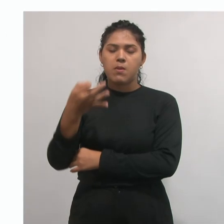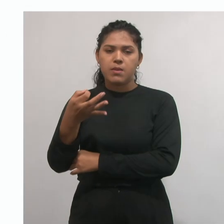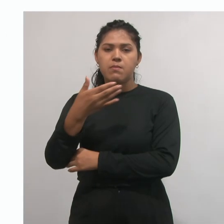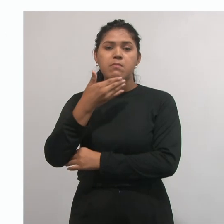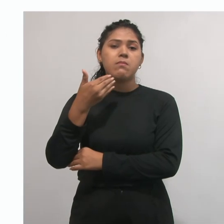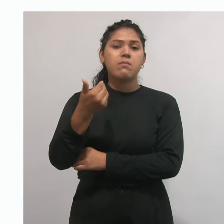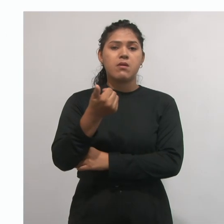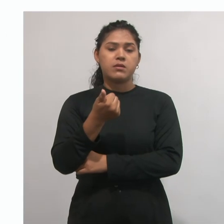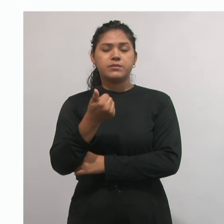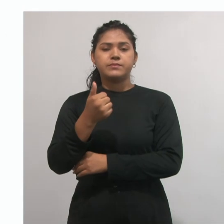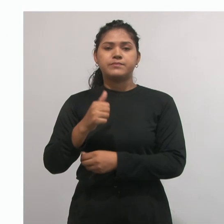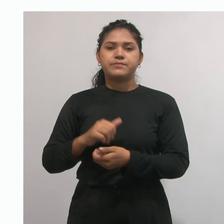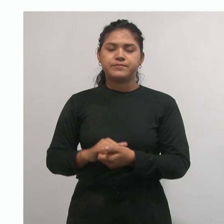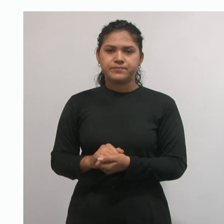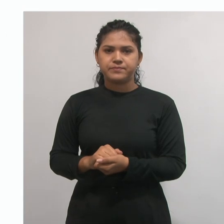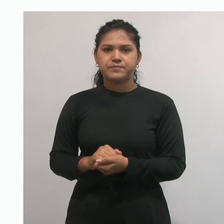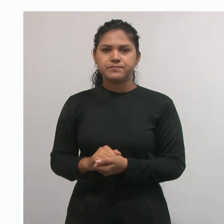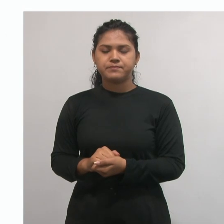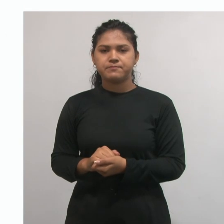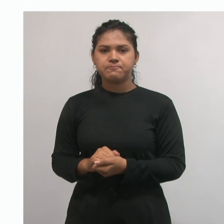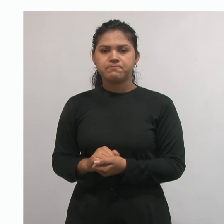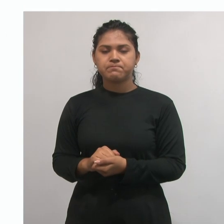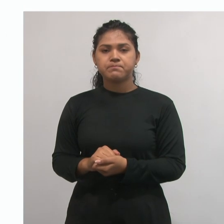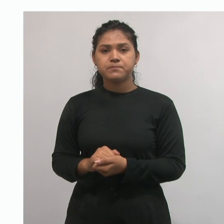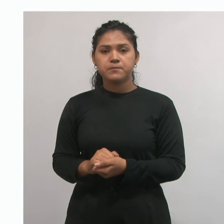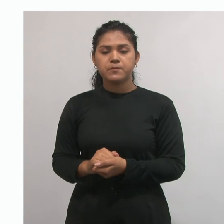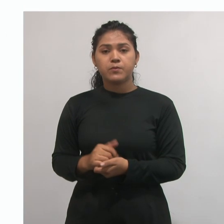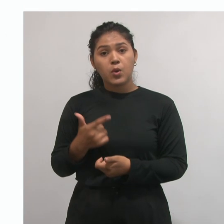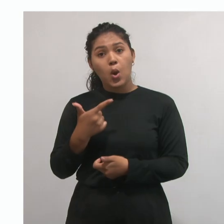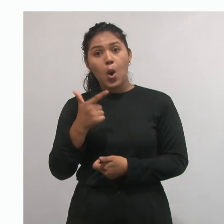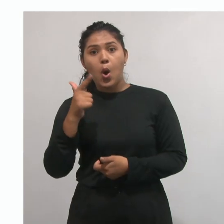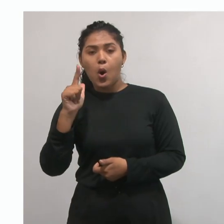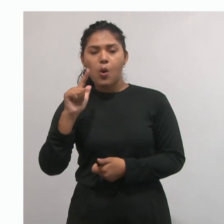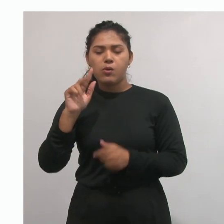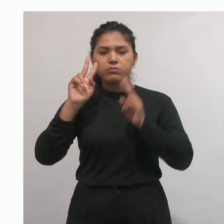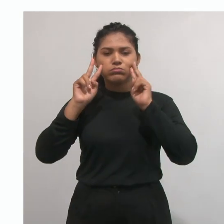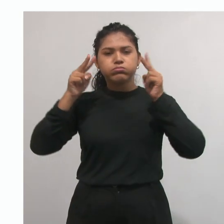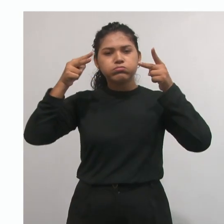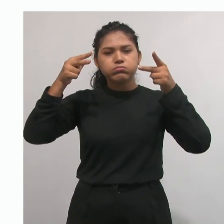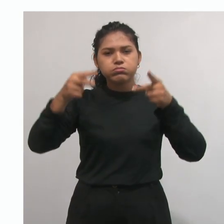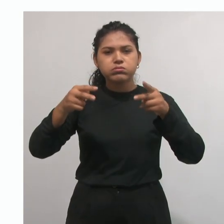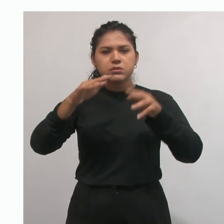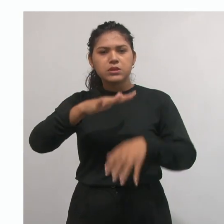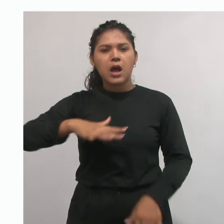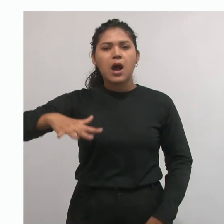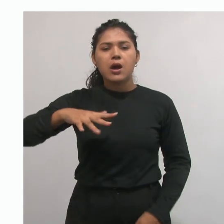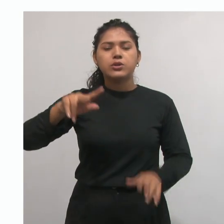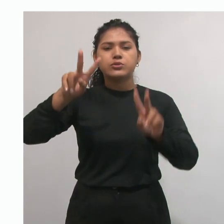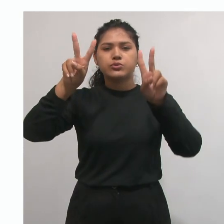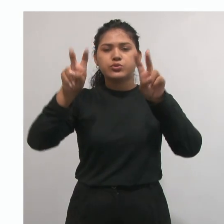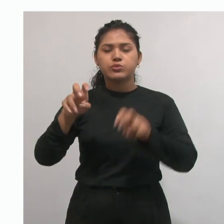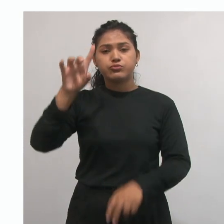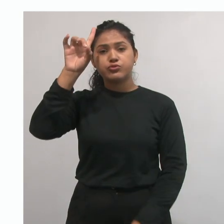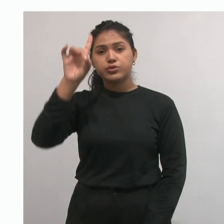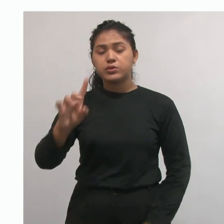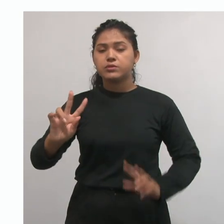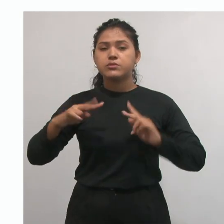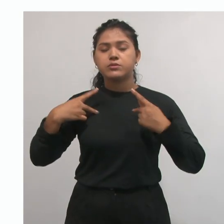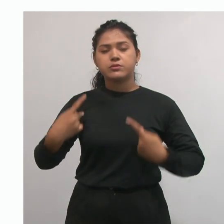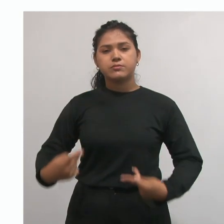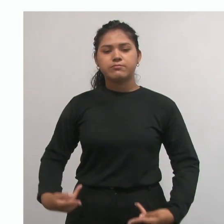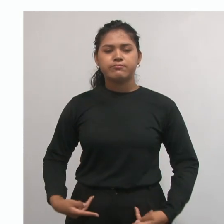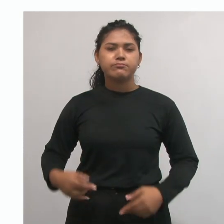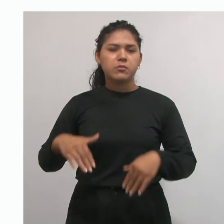reprodução conservadora e burguesa. Outra perspectiva da diversidade é a educação em direitos